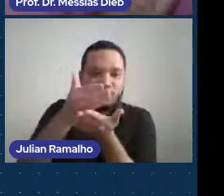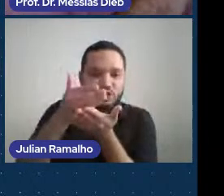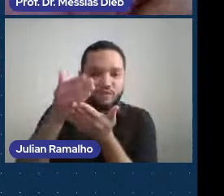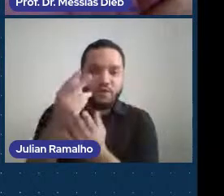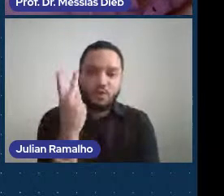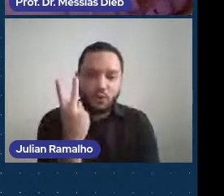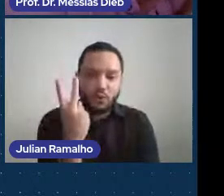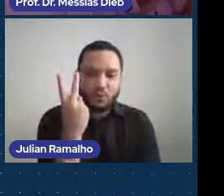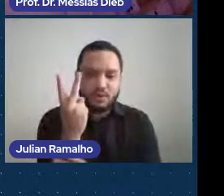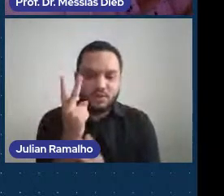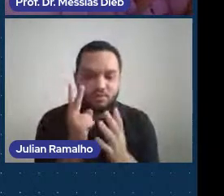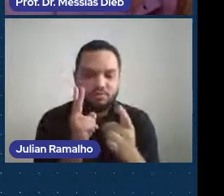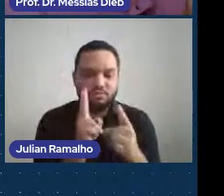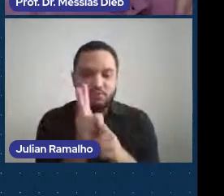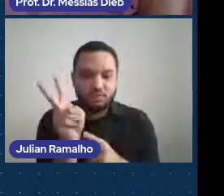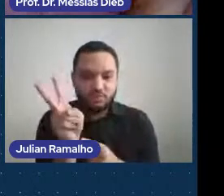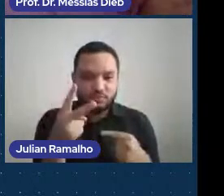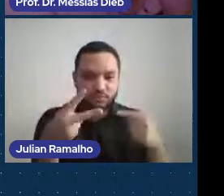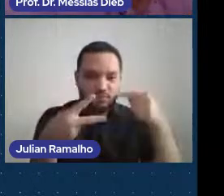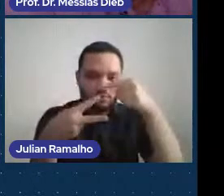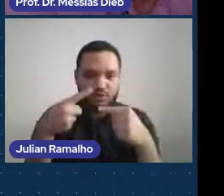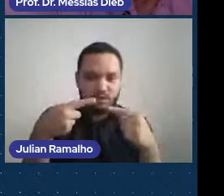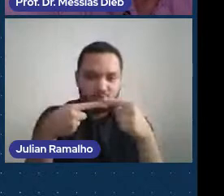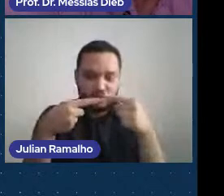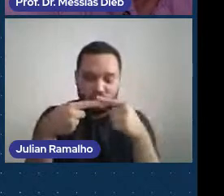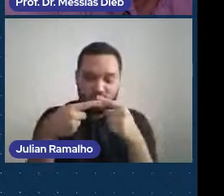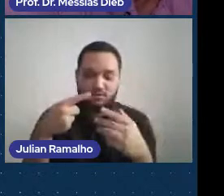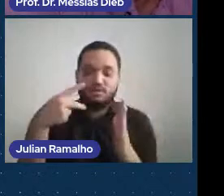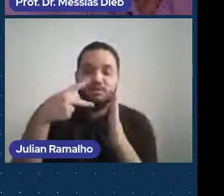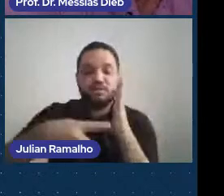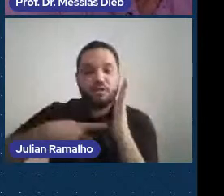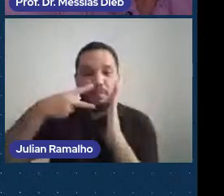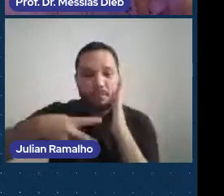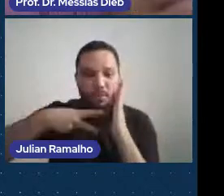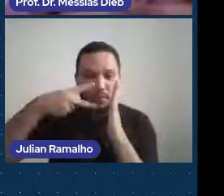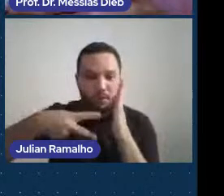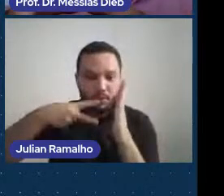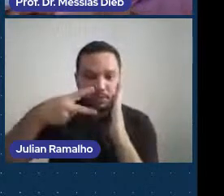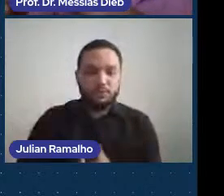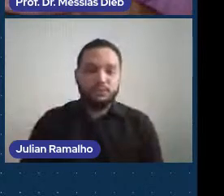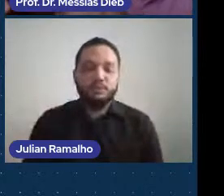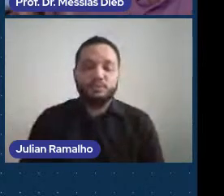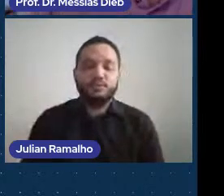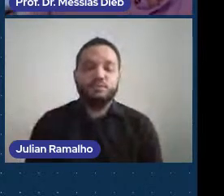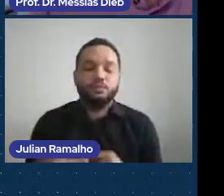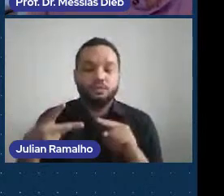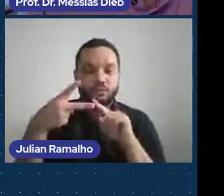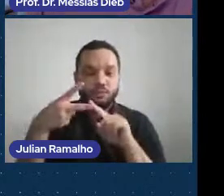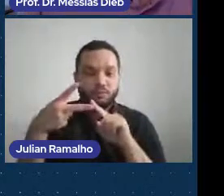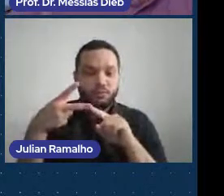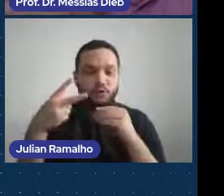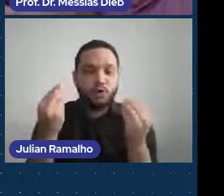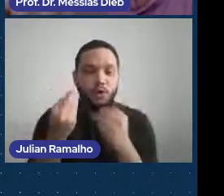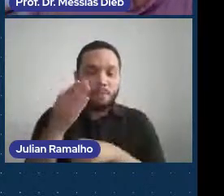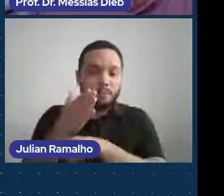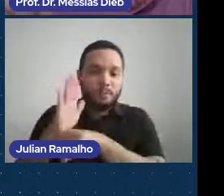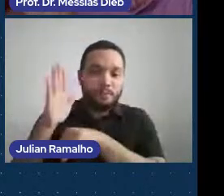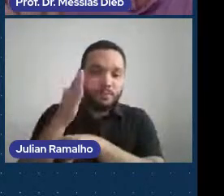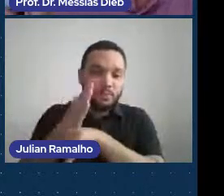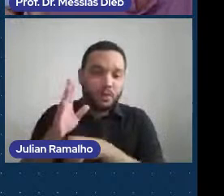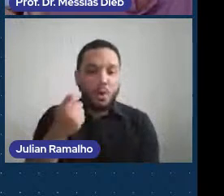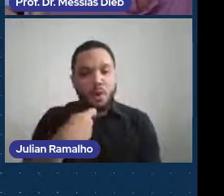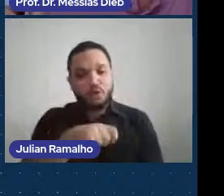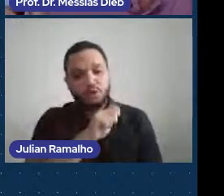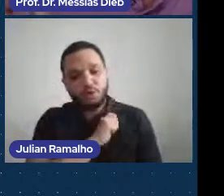dos elementos simbólicos que constituem a representação e das práticas ou